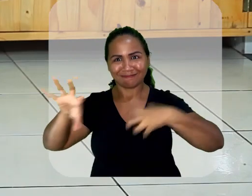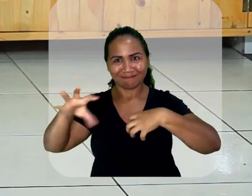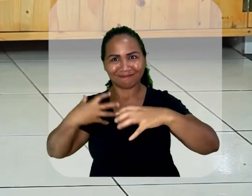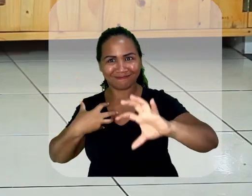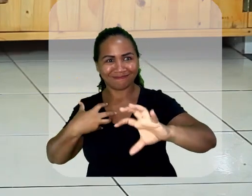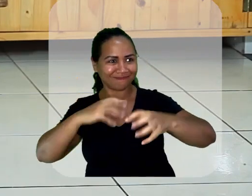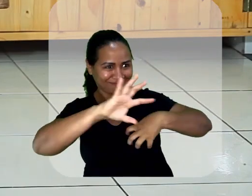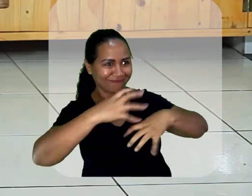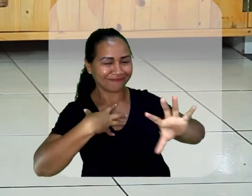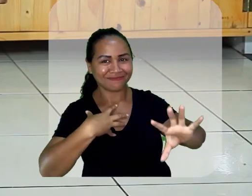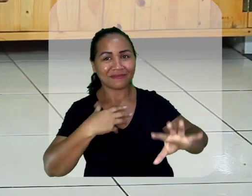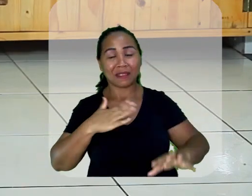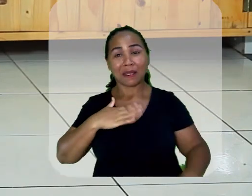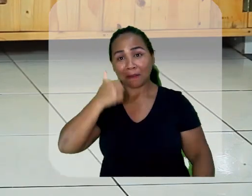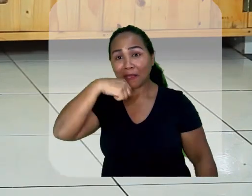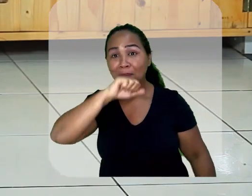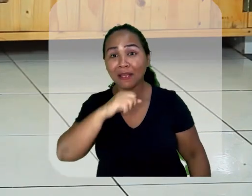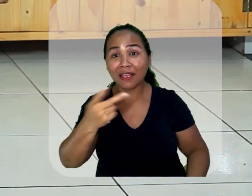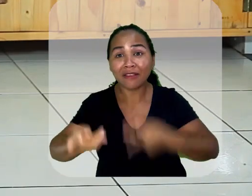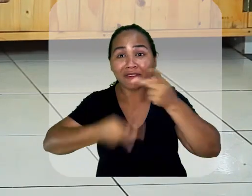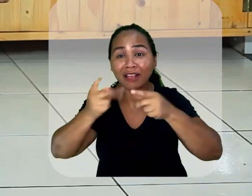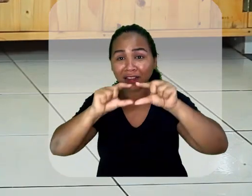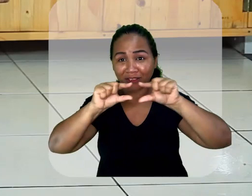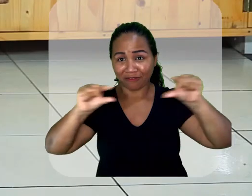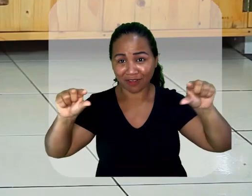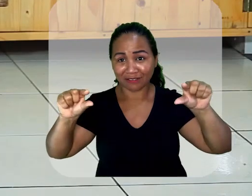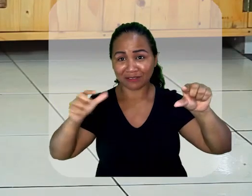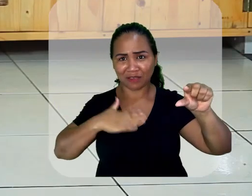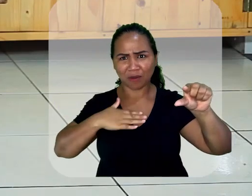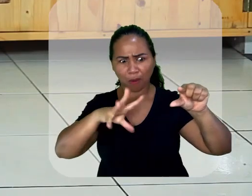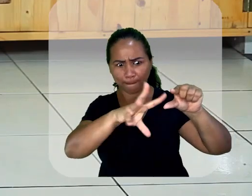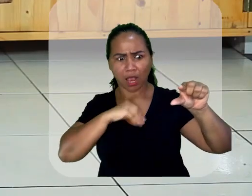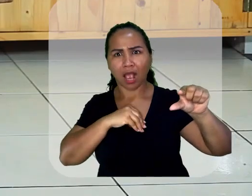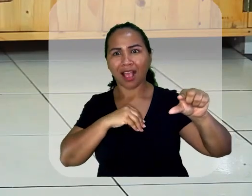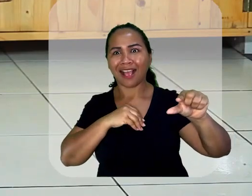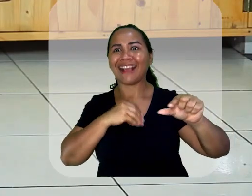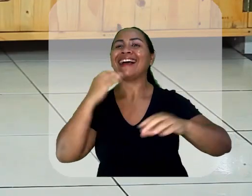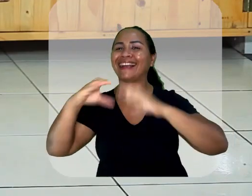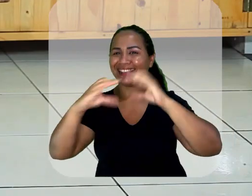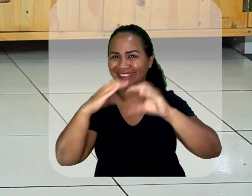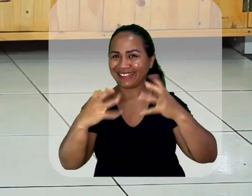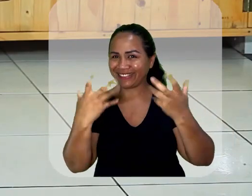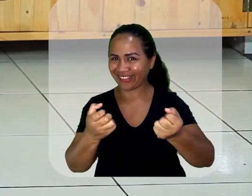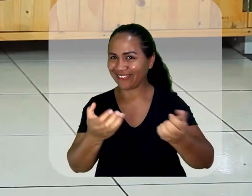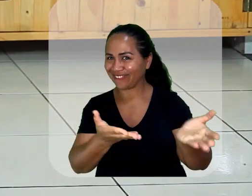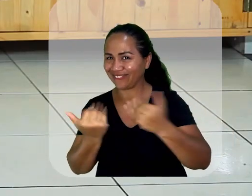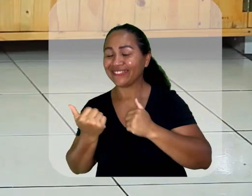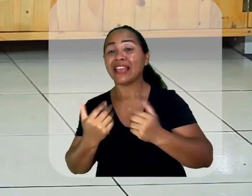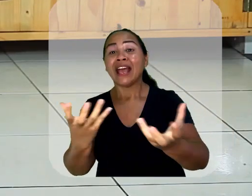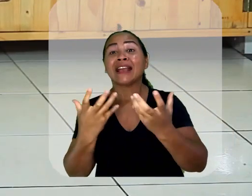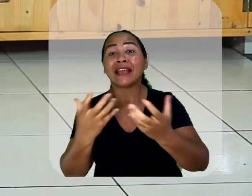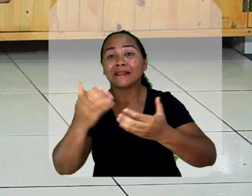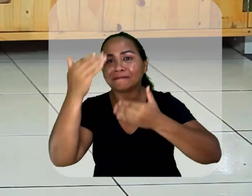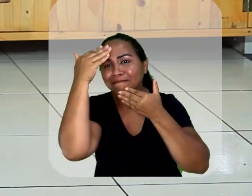frase que a minha mãe fala muito. Então, vamos lá. Vamos agora para o encerramento. Quero